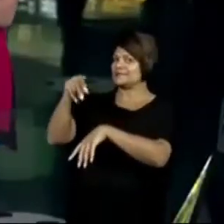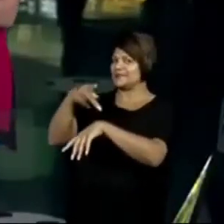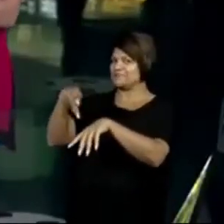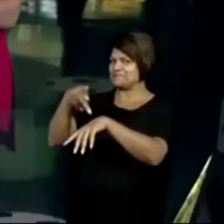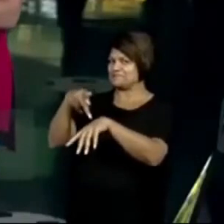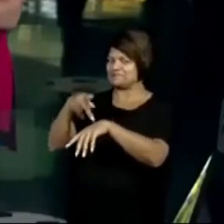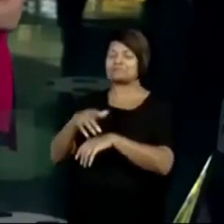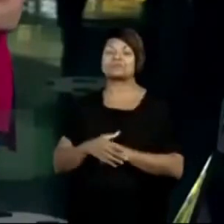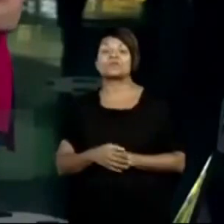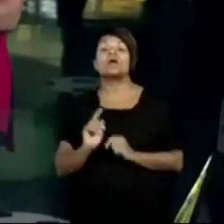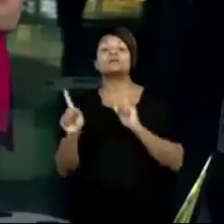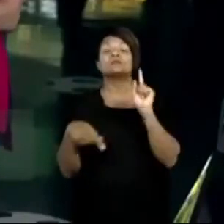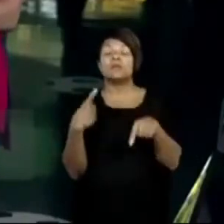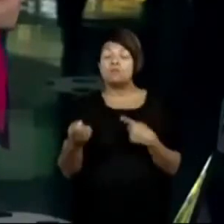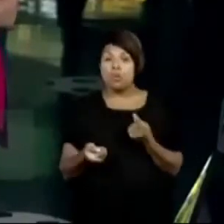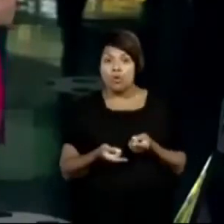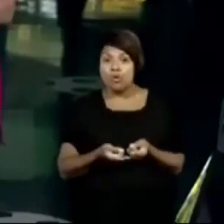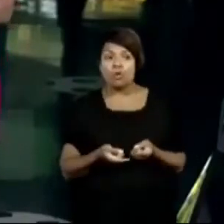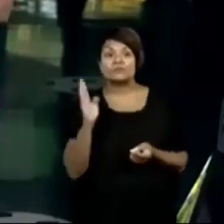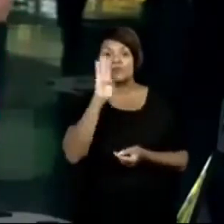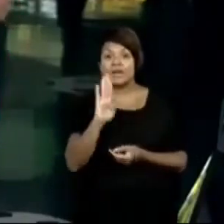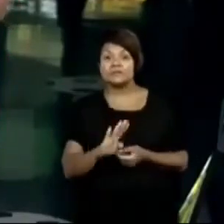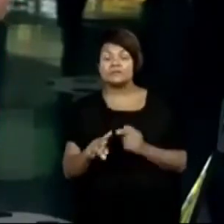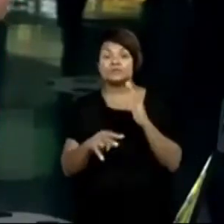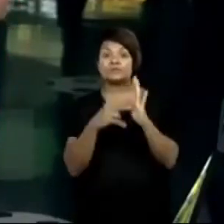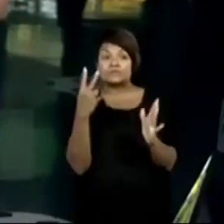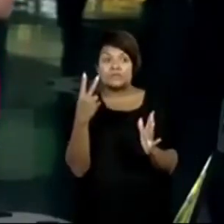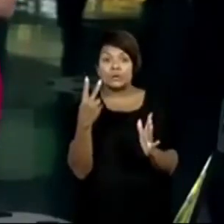Depois, o Brasil conseguiu o seu segundo título em